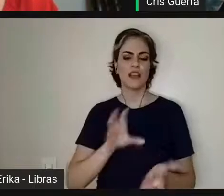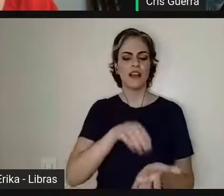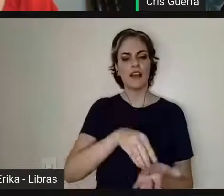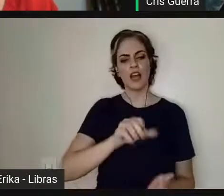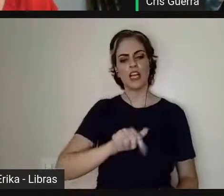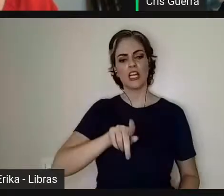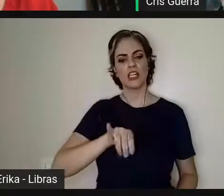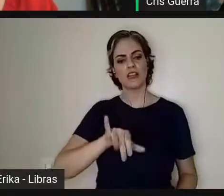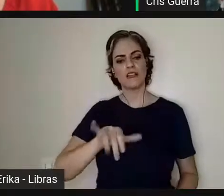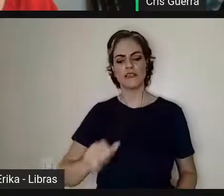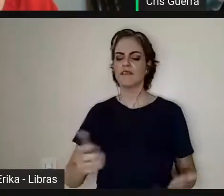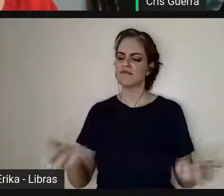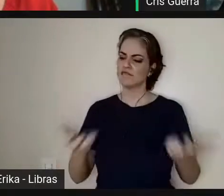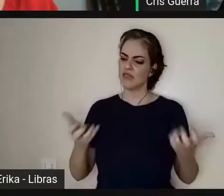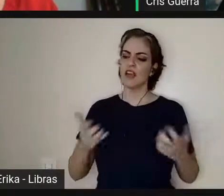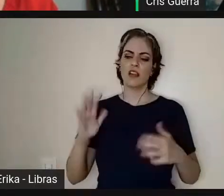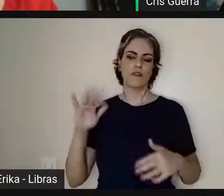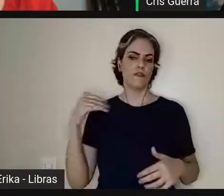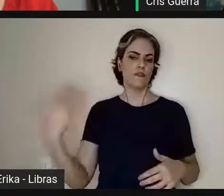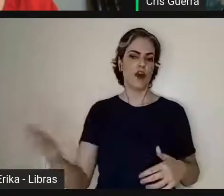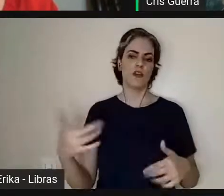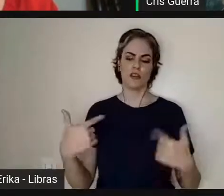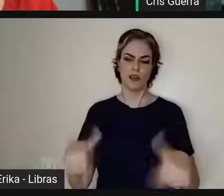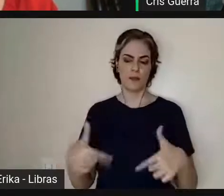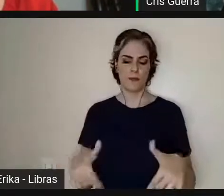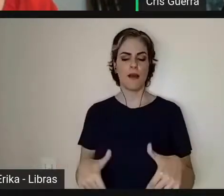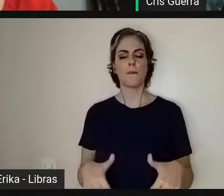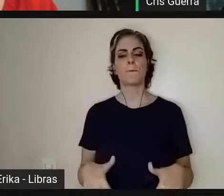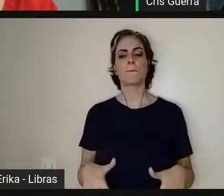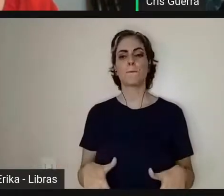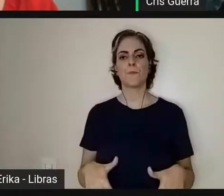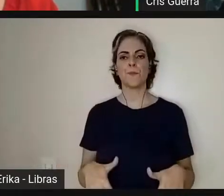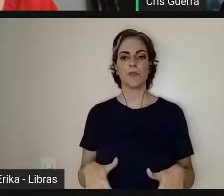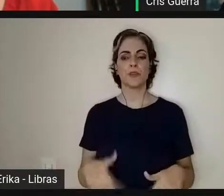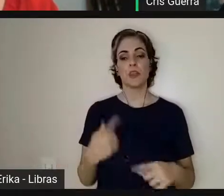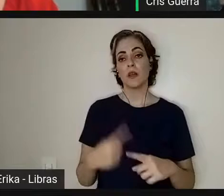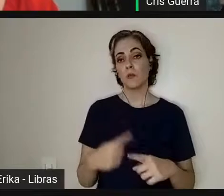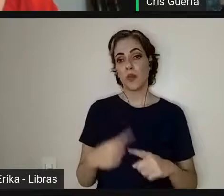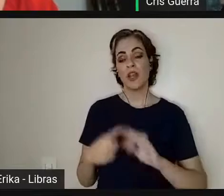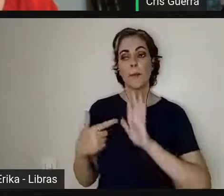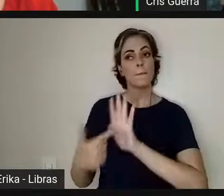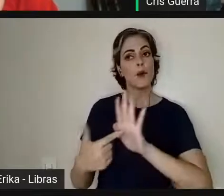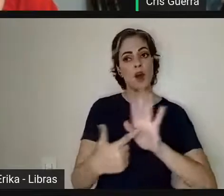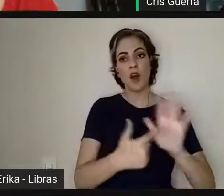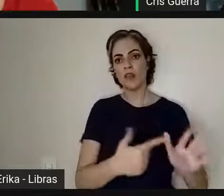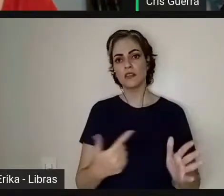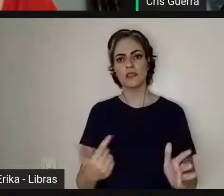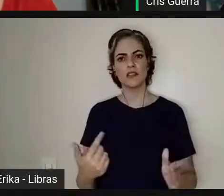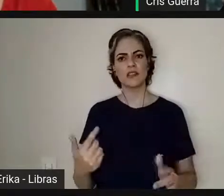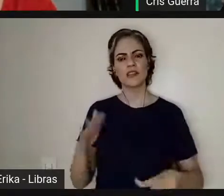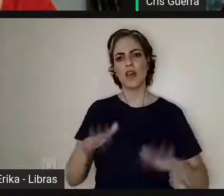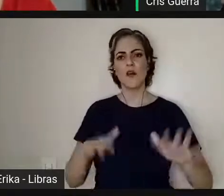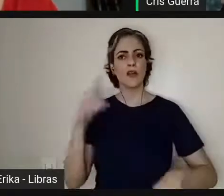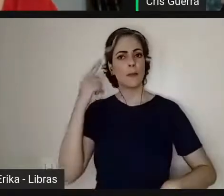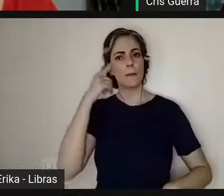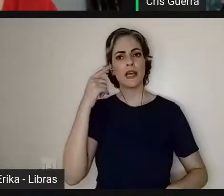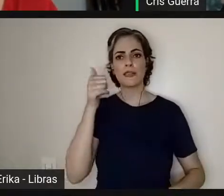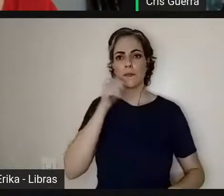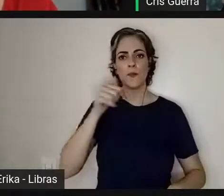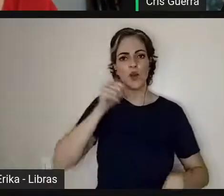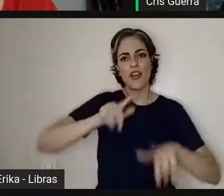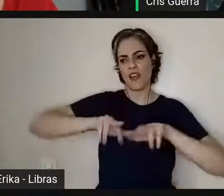pouco dessa atividade, né? Então, quando você faz essa apresentação, gente, que mulher é essa que acha que pode ser todas essas coisas,